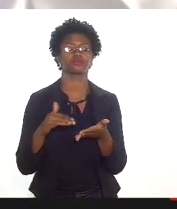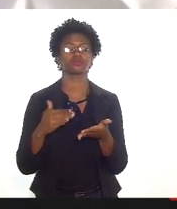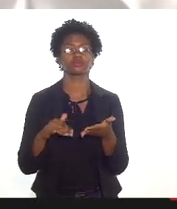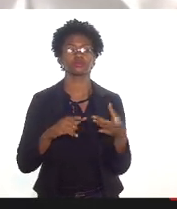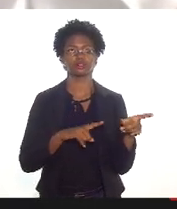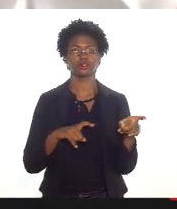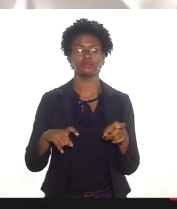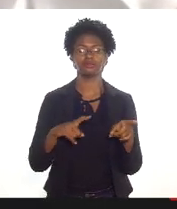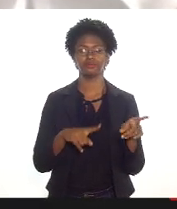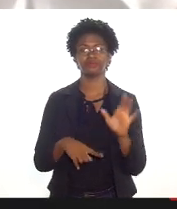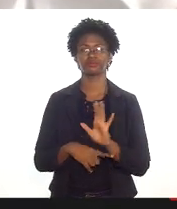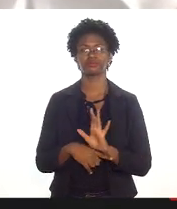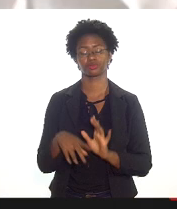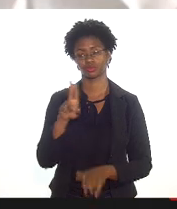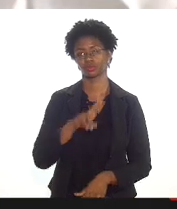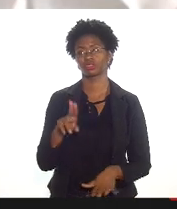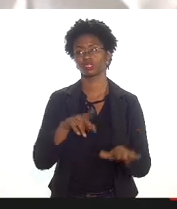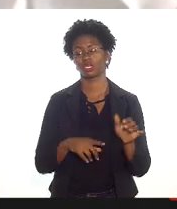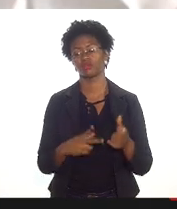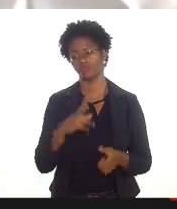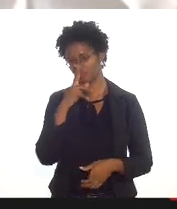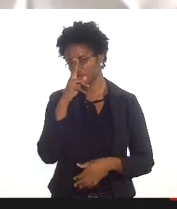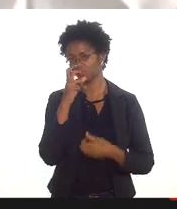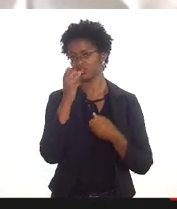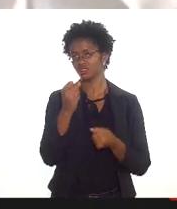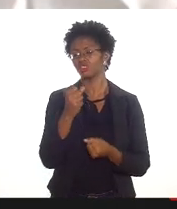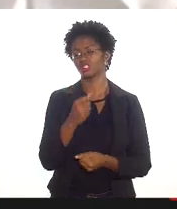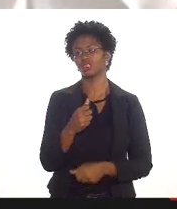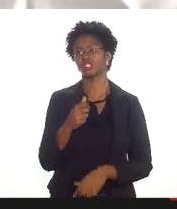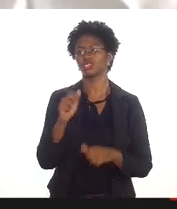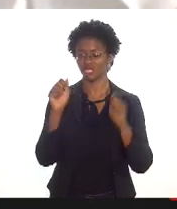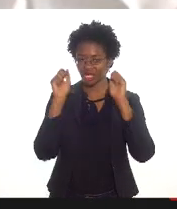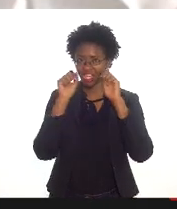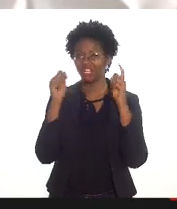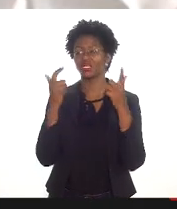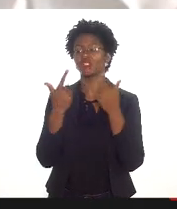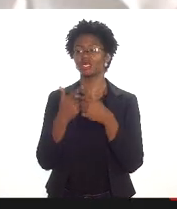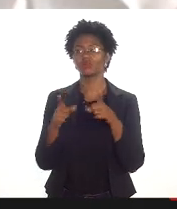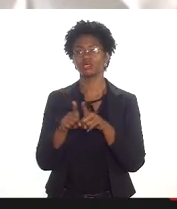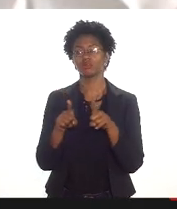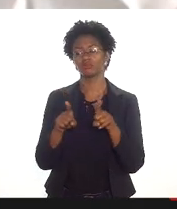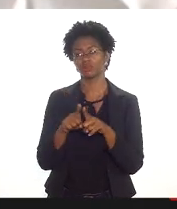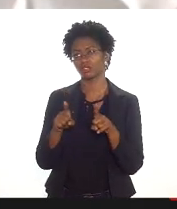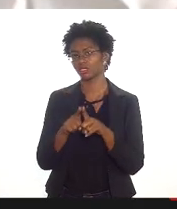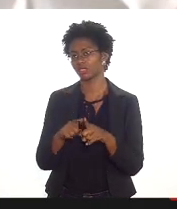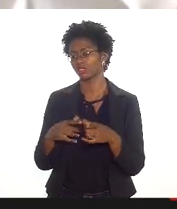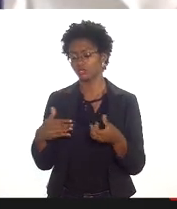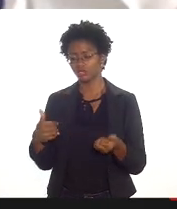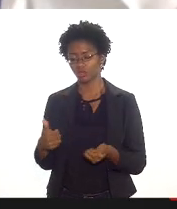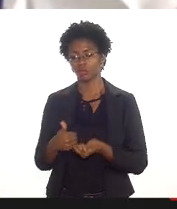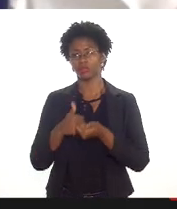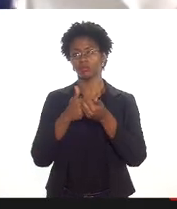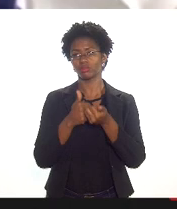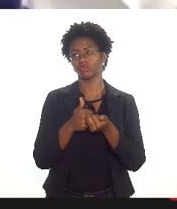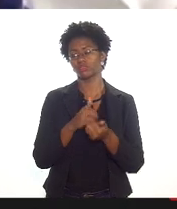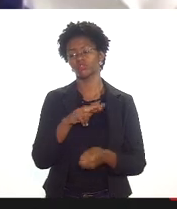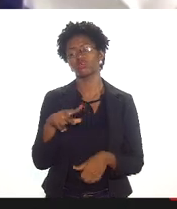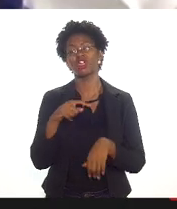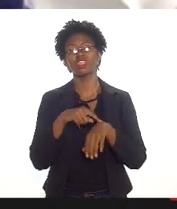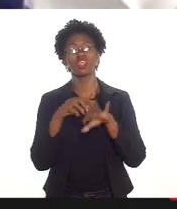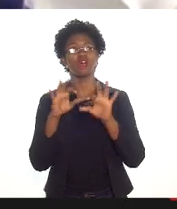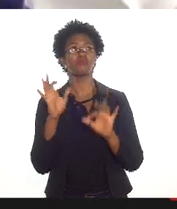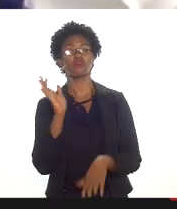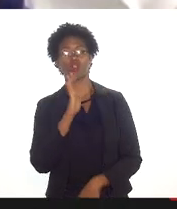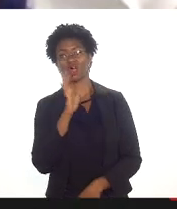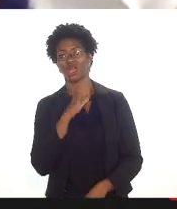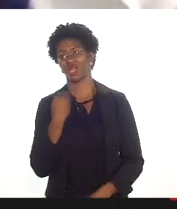força da Assembleia Legislativa para fazer também um acompanhamento não diria eu em tempo real, talvez seja até